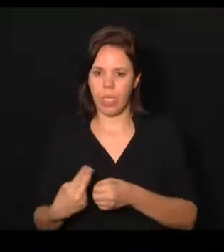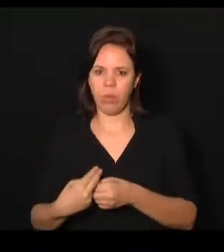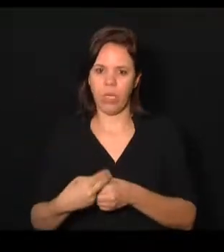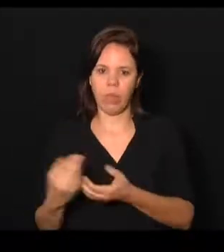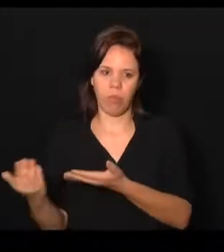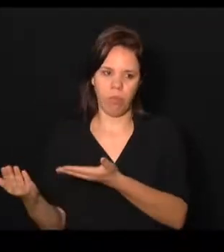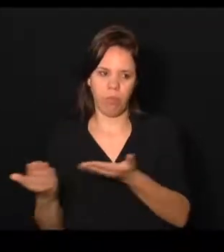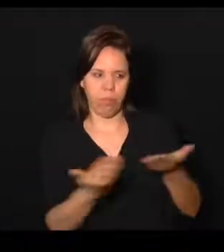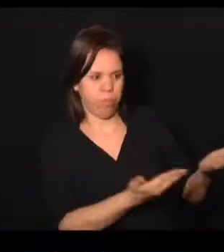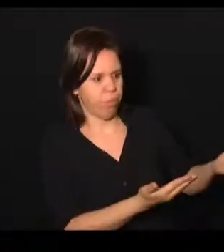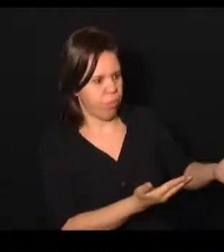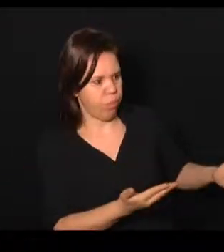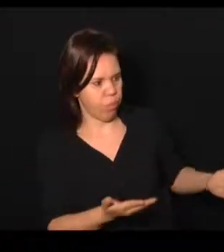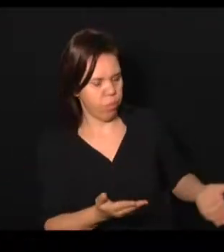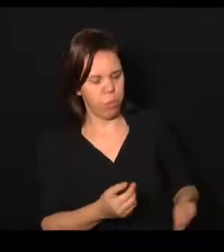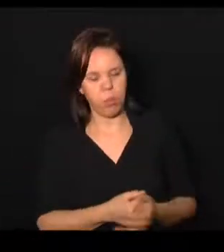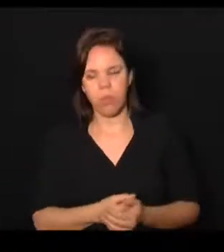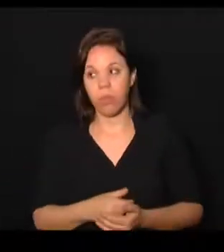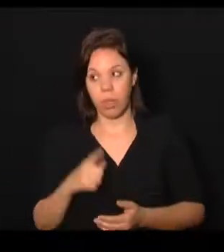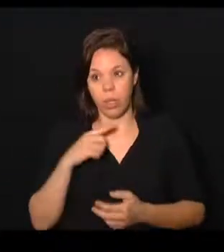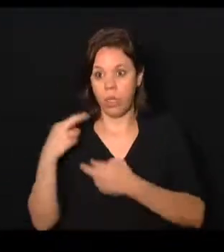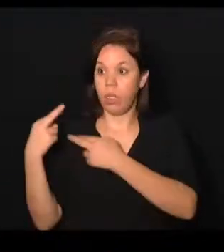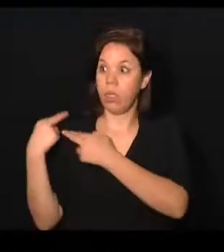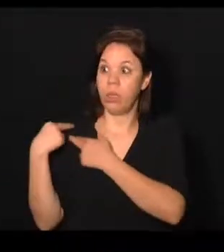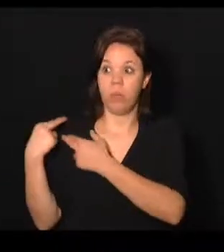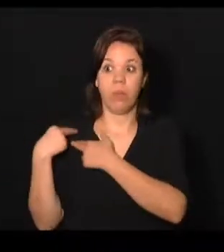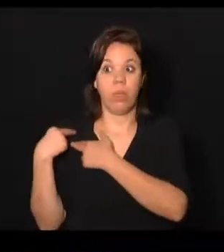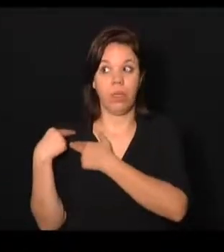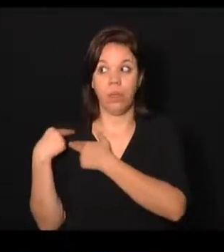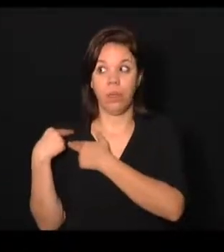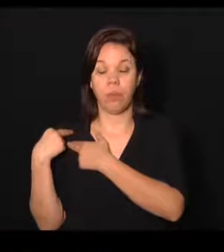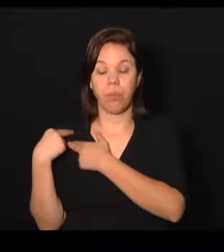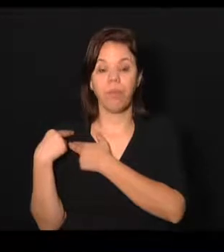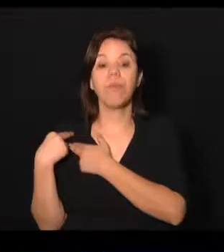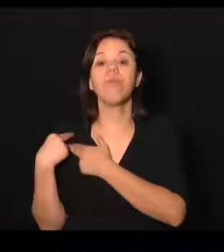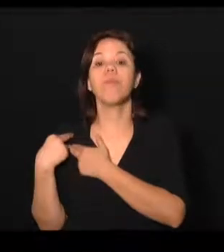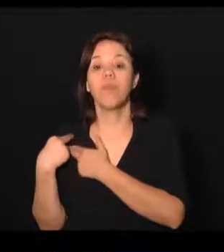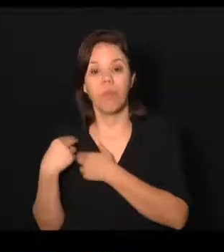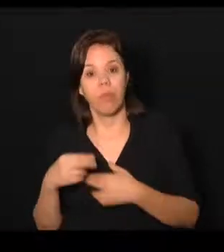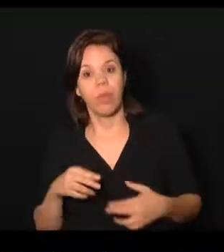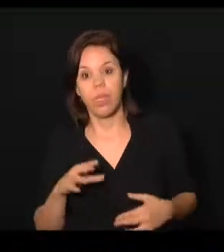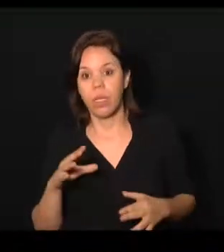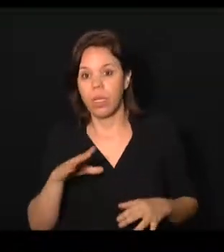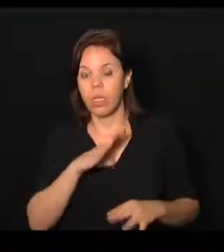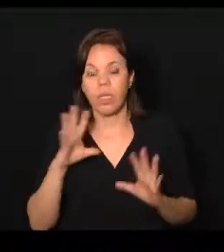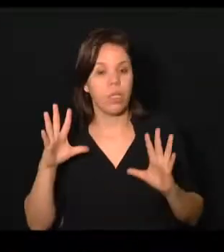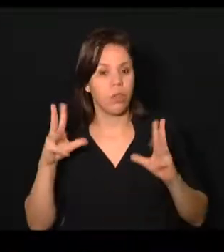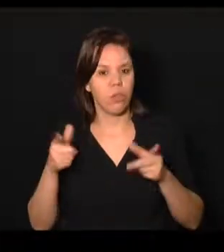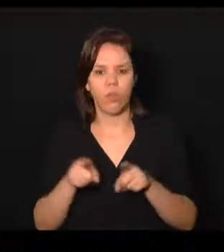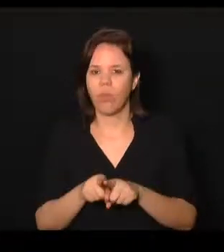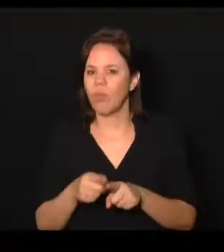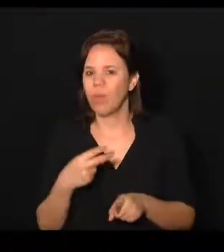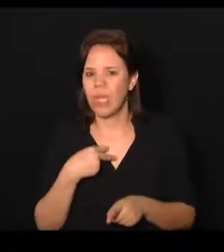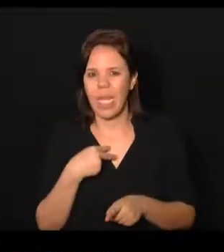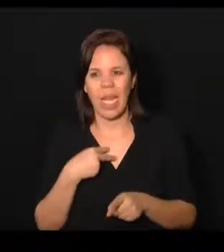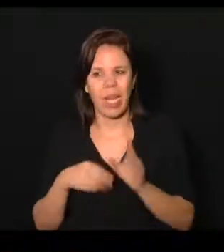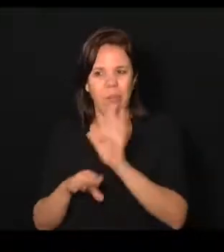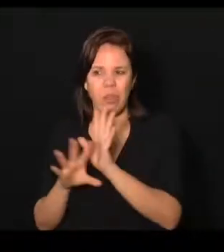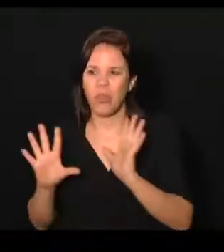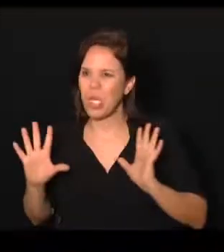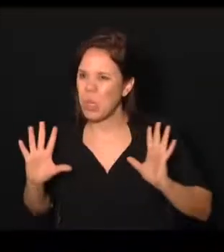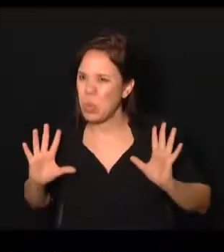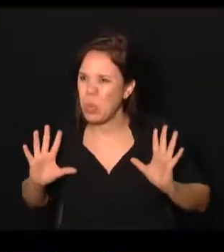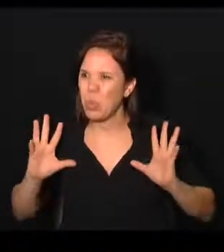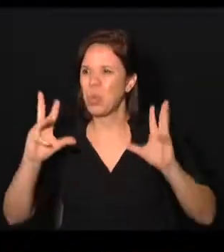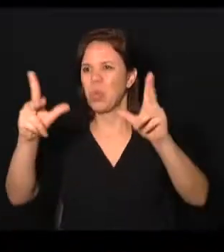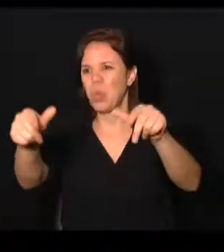vezes, o Hemocentro, como tem uma responsabilidade regional muito grande, ele não consegue abastecer toda a rede. E a rede